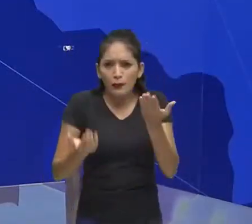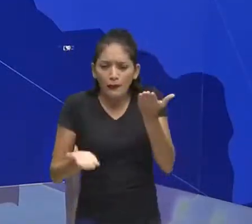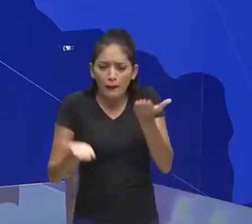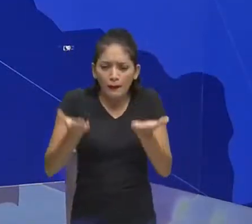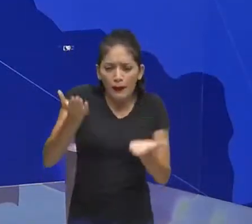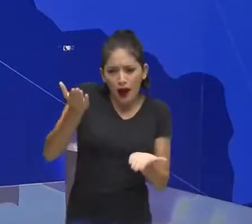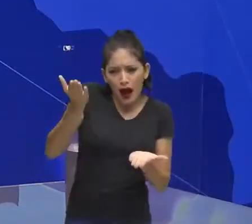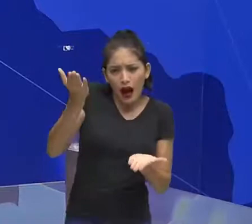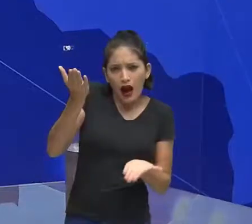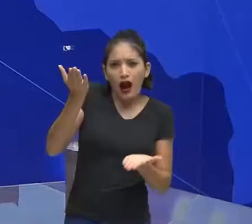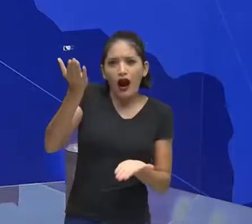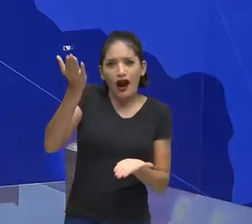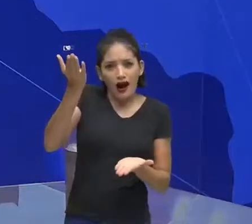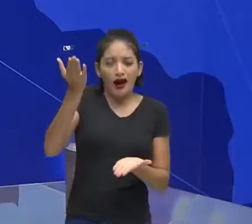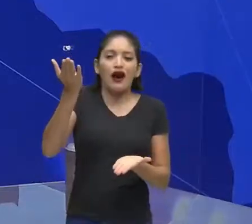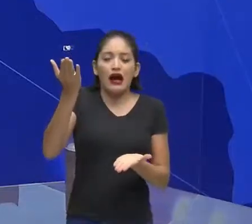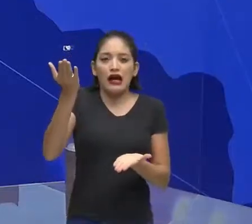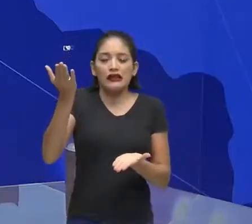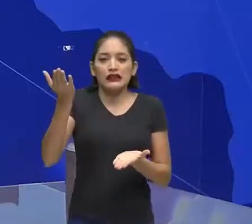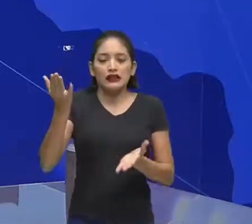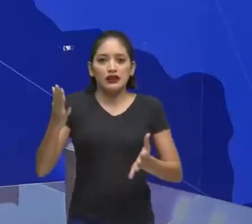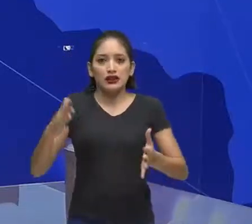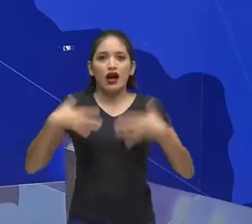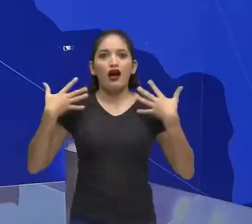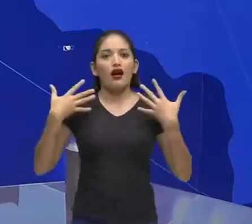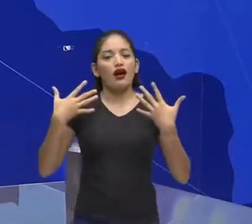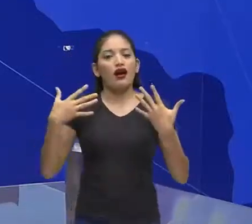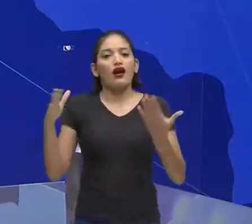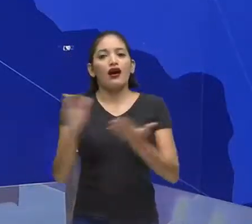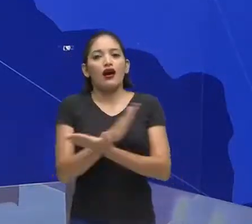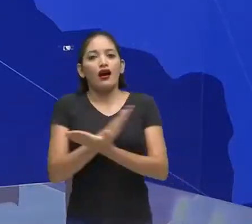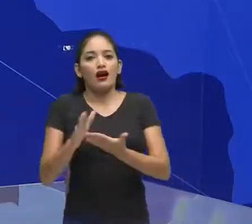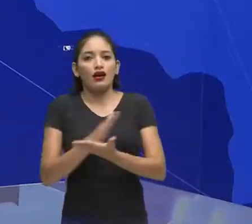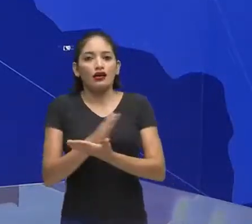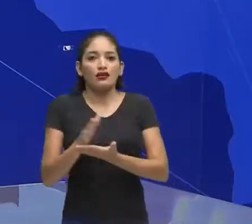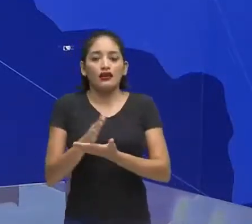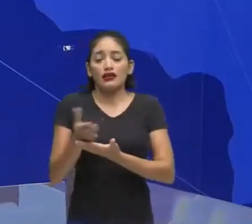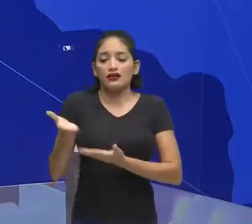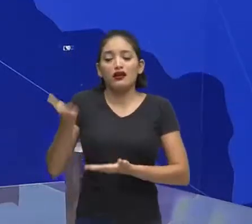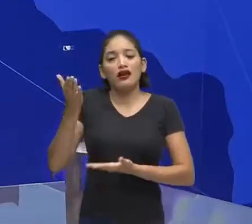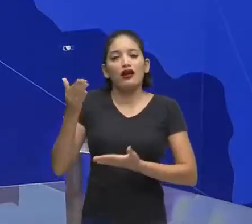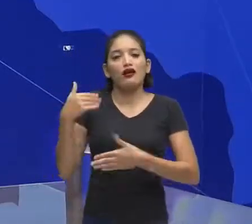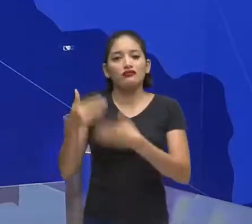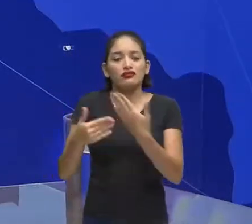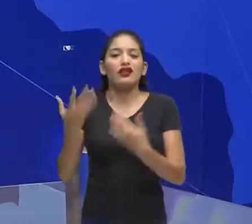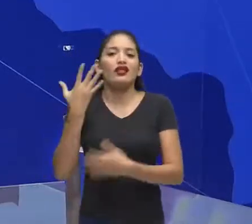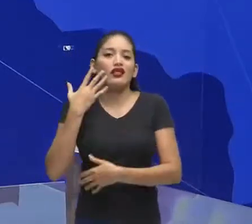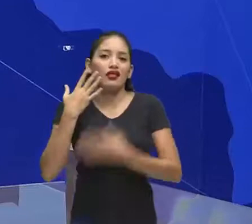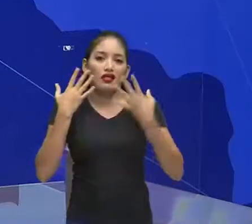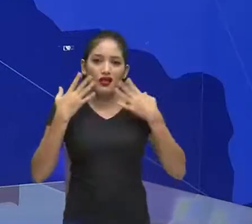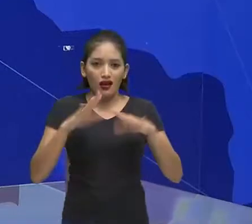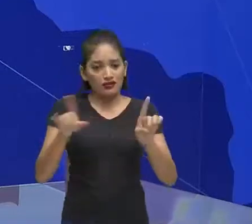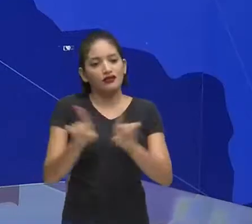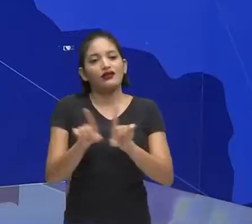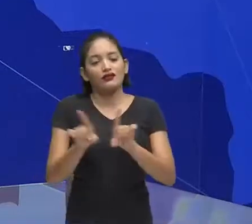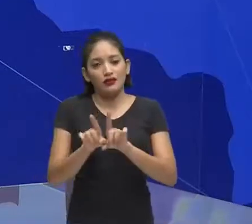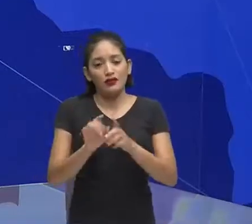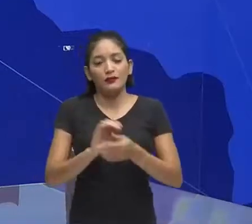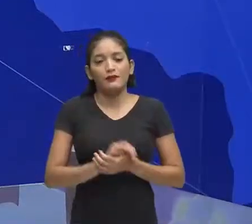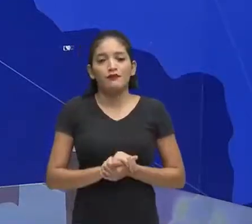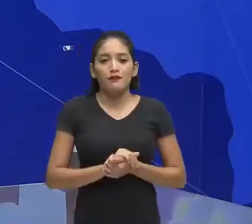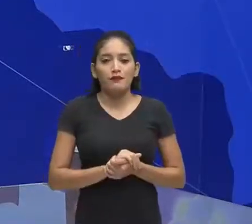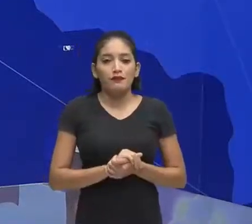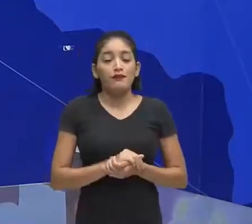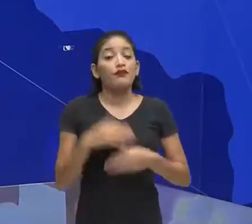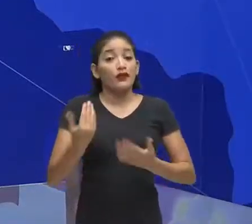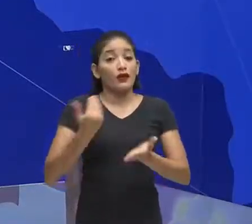muito alto, numa coisa muito assustadora, é de repente negar que ela seja um processo tão natural quanto o viver. Então a gente